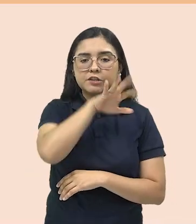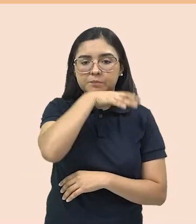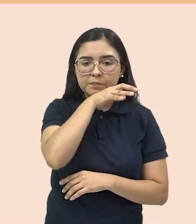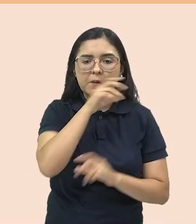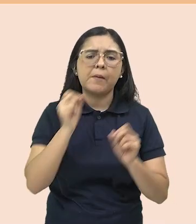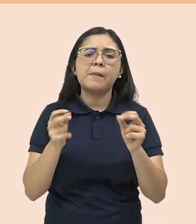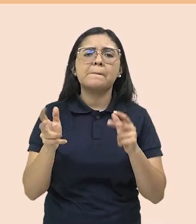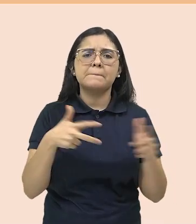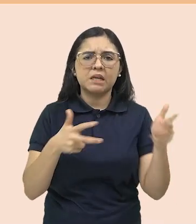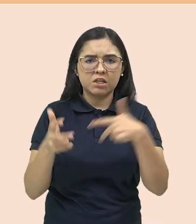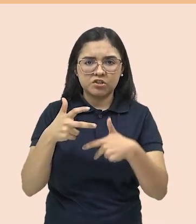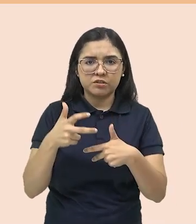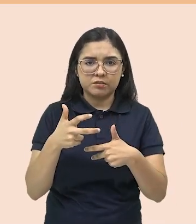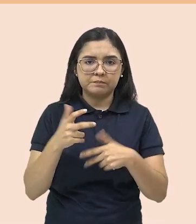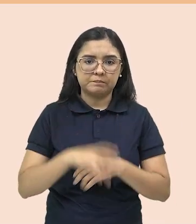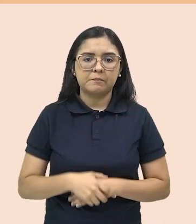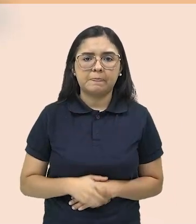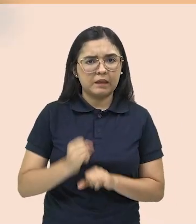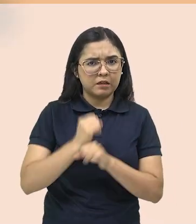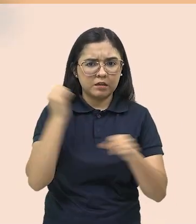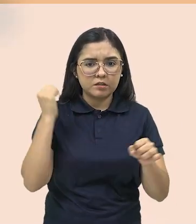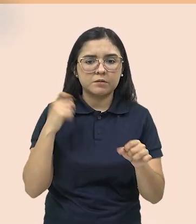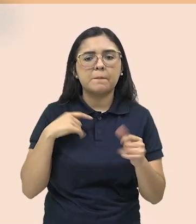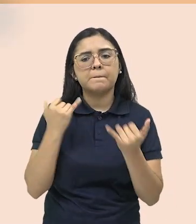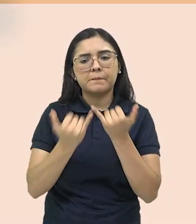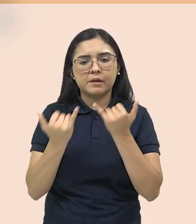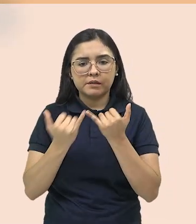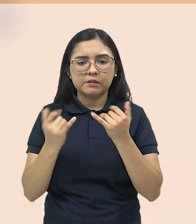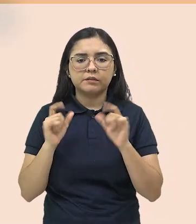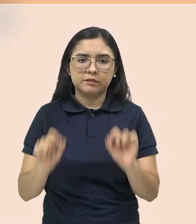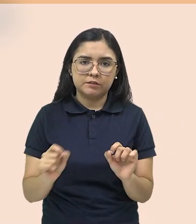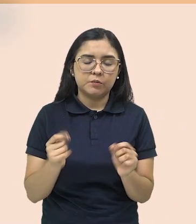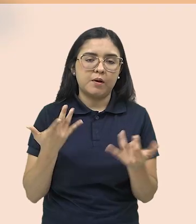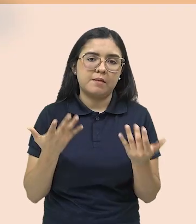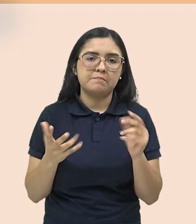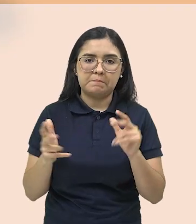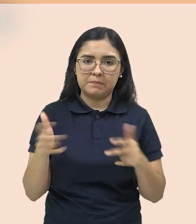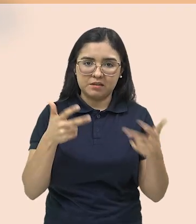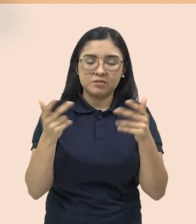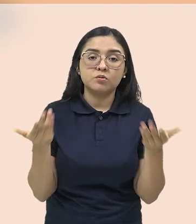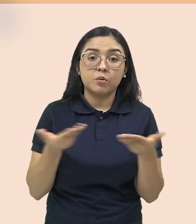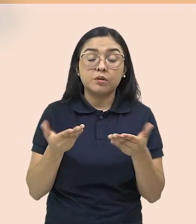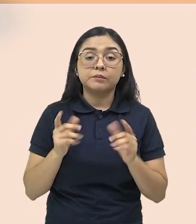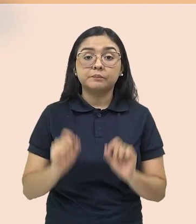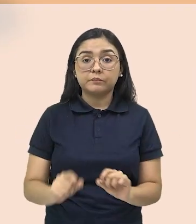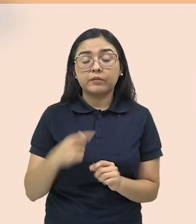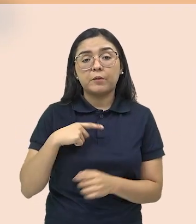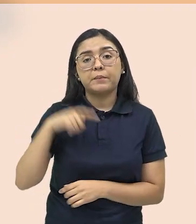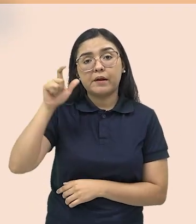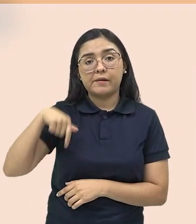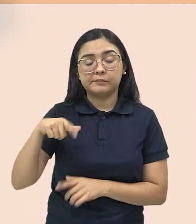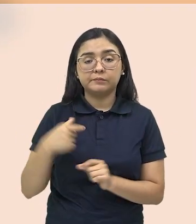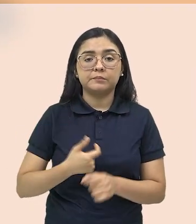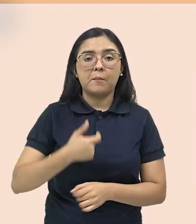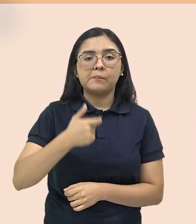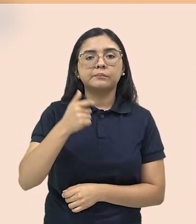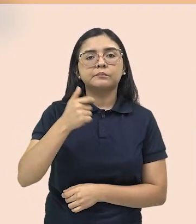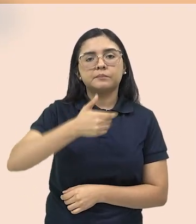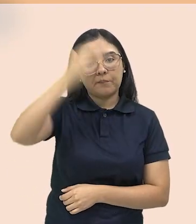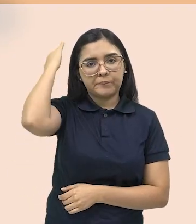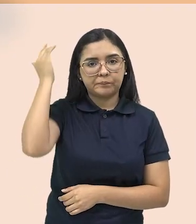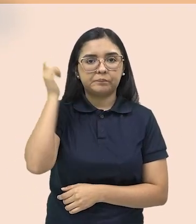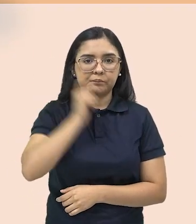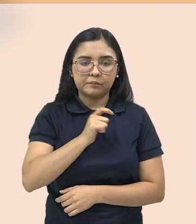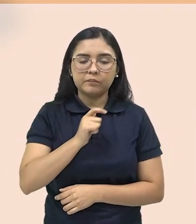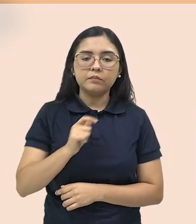preguiça gigante que era muito parecida com a preguiça dos dias atuais. E para Darwin, aquela semelhança